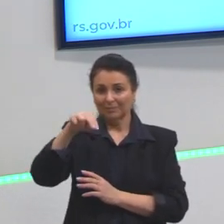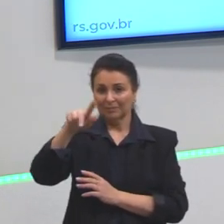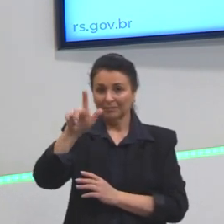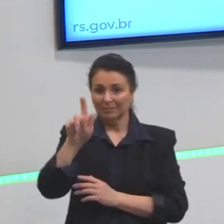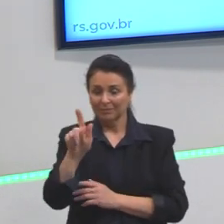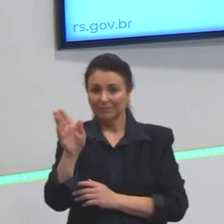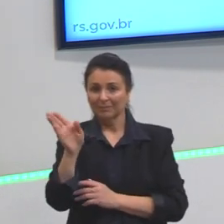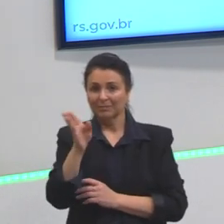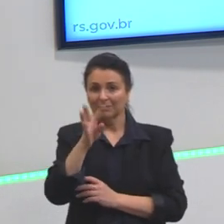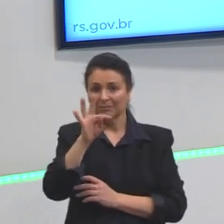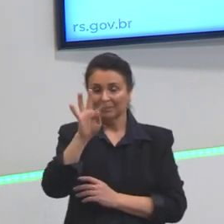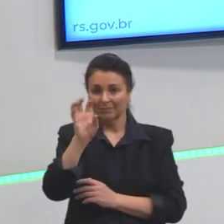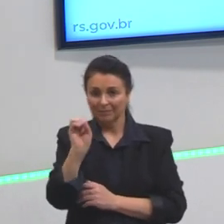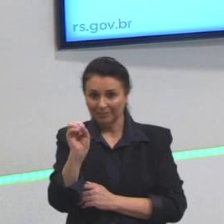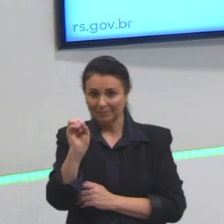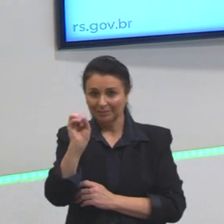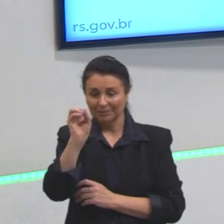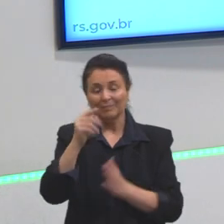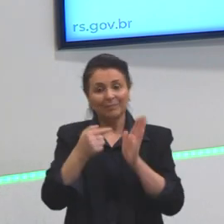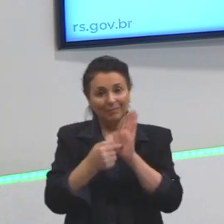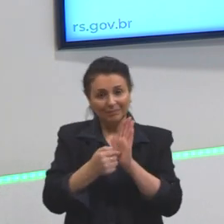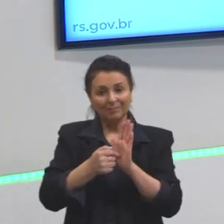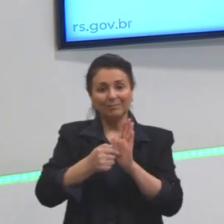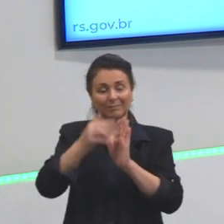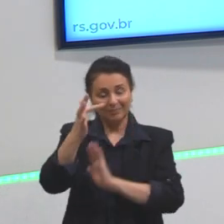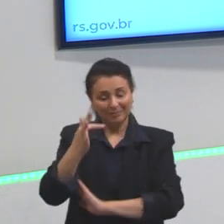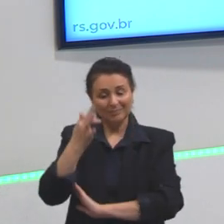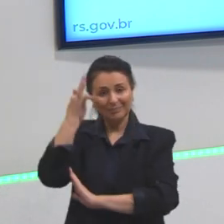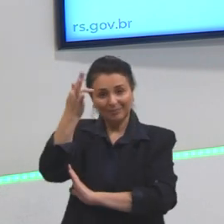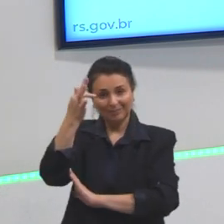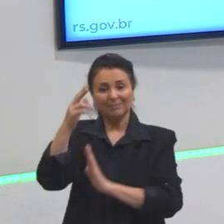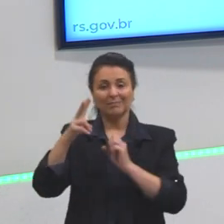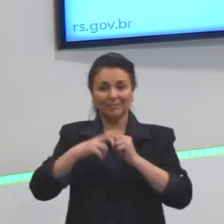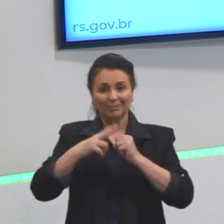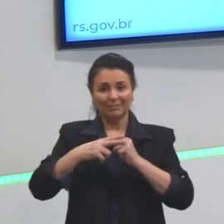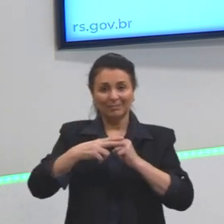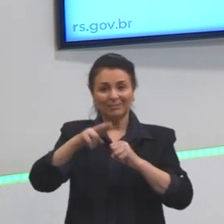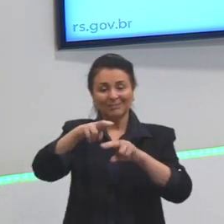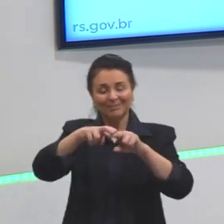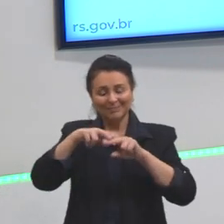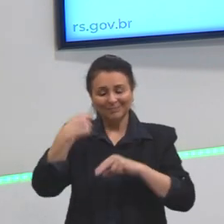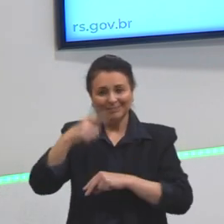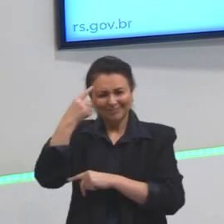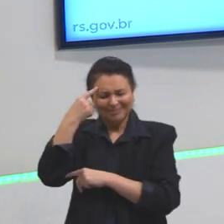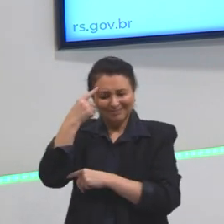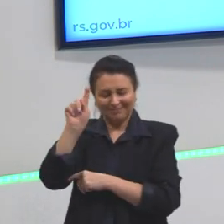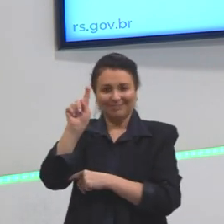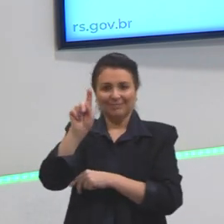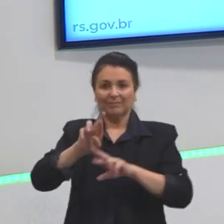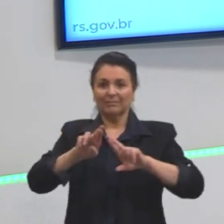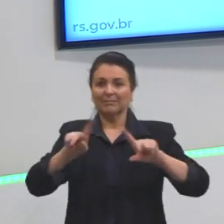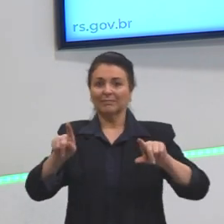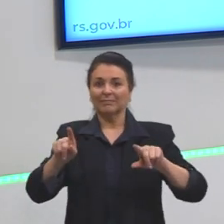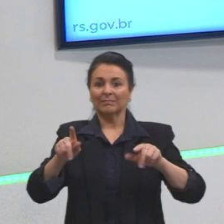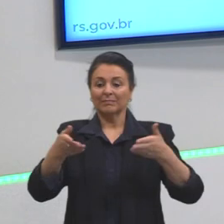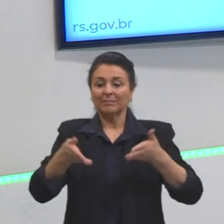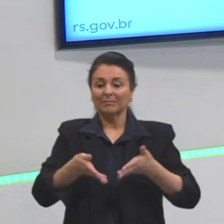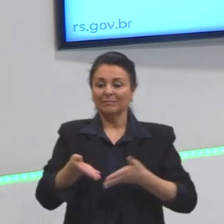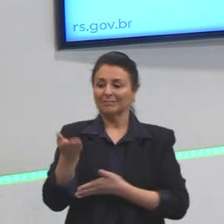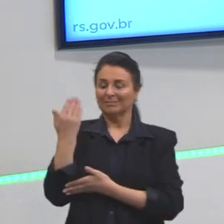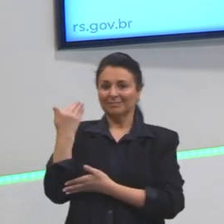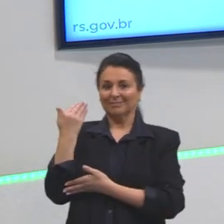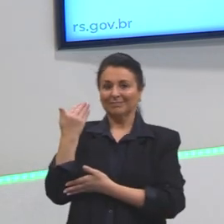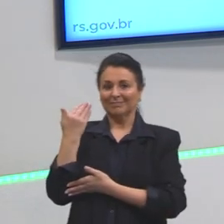elas estão no futuro é essa a ideia que a gente tem que ter Diferentemente do presente ou do passado